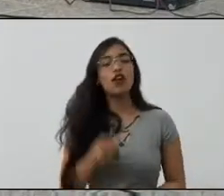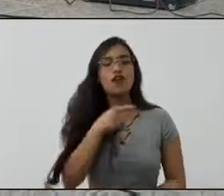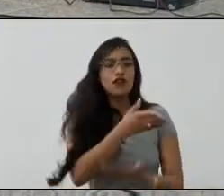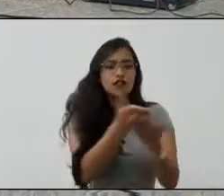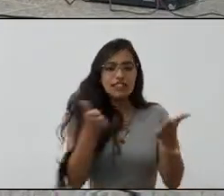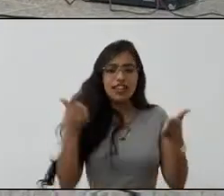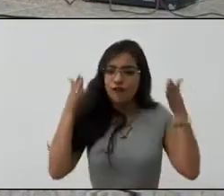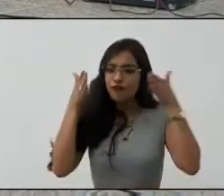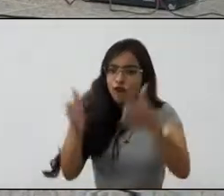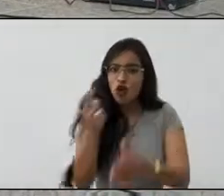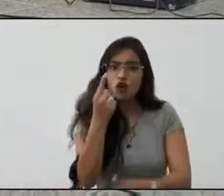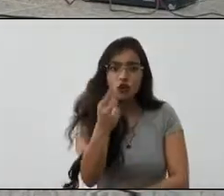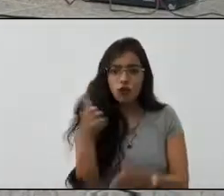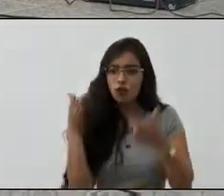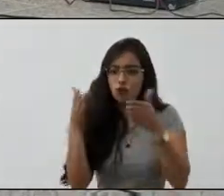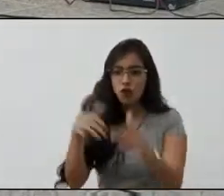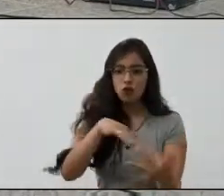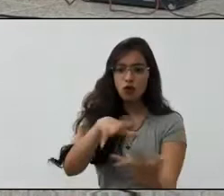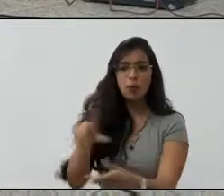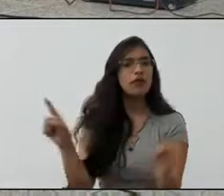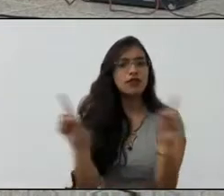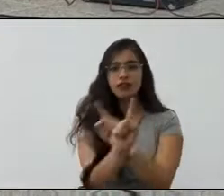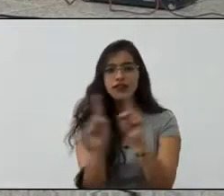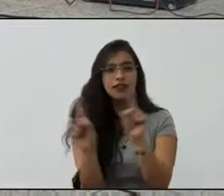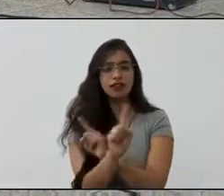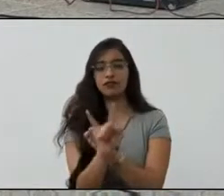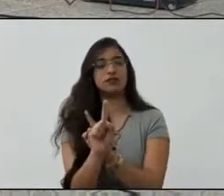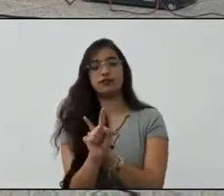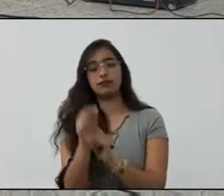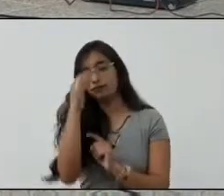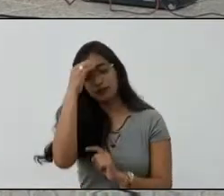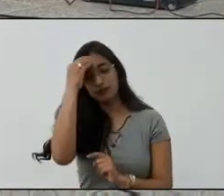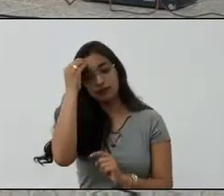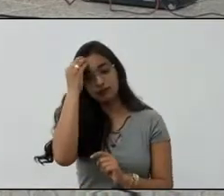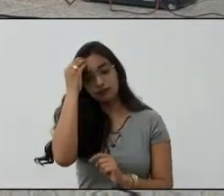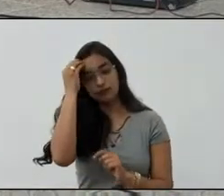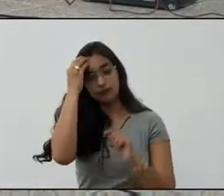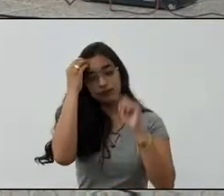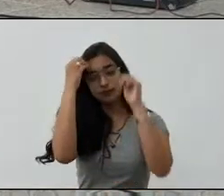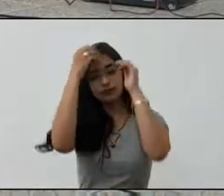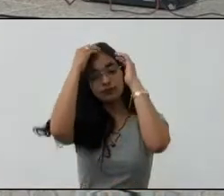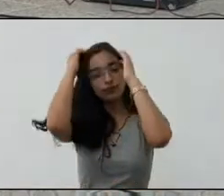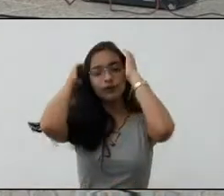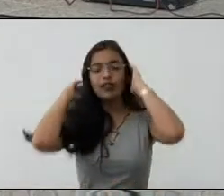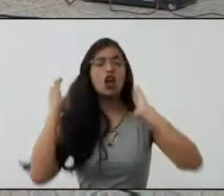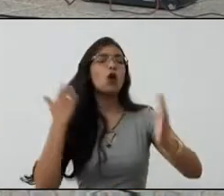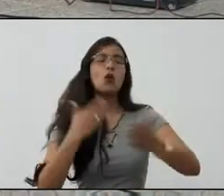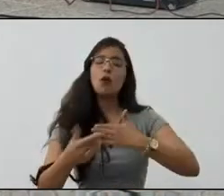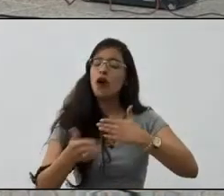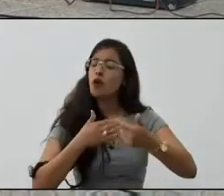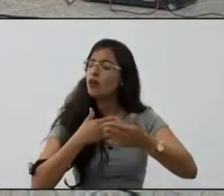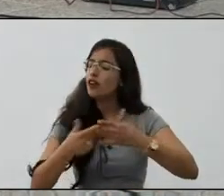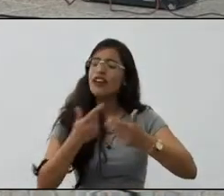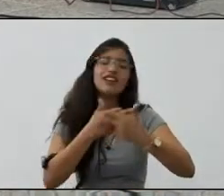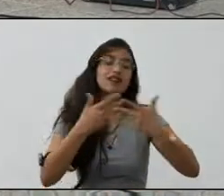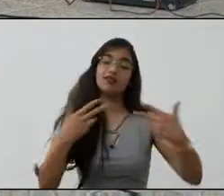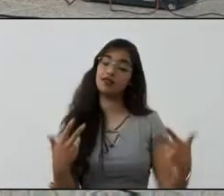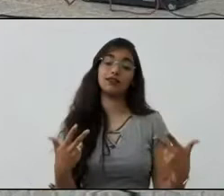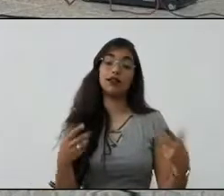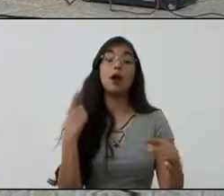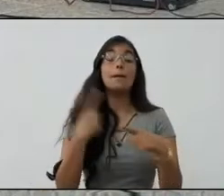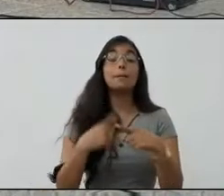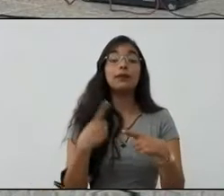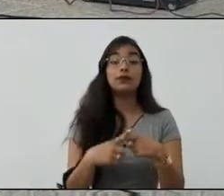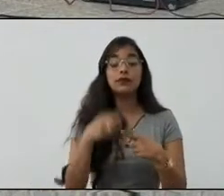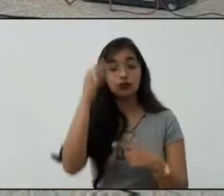só preocupação. Diz assim: não tenha sobre ti um só cuidado, qualquer que seja, pois